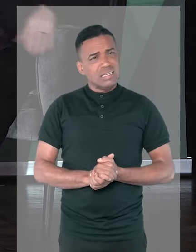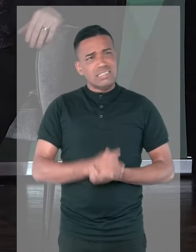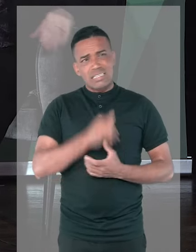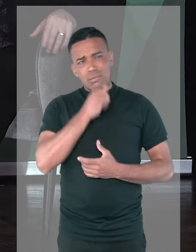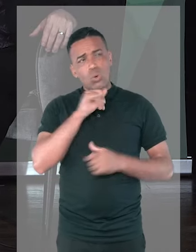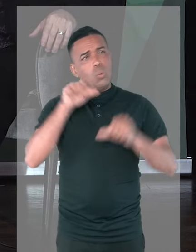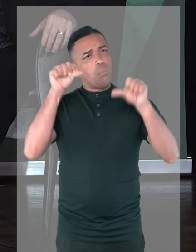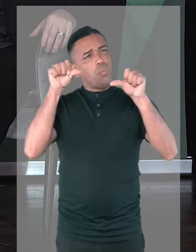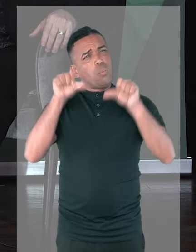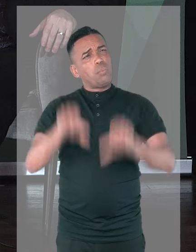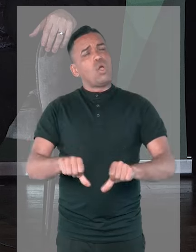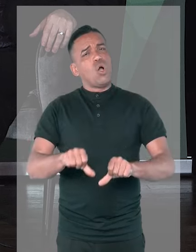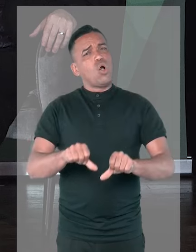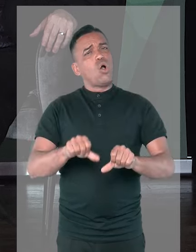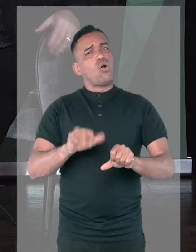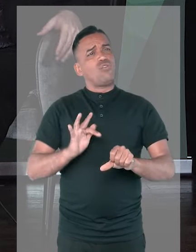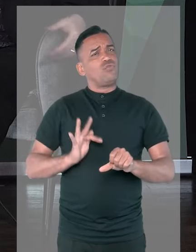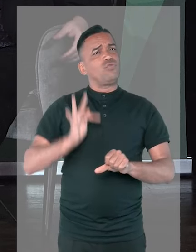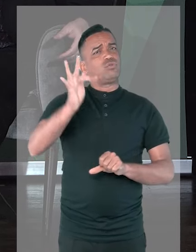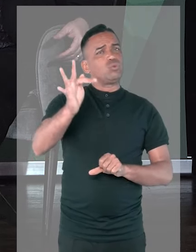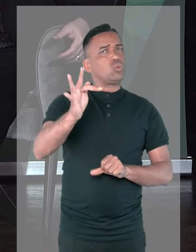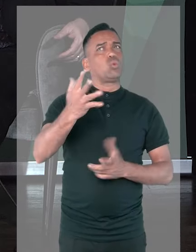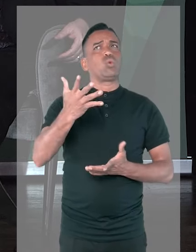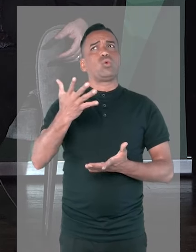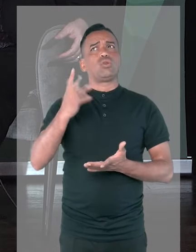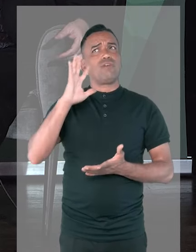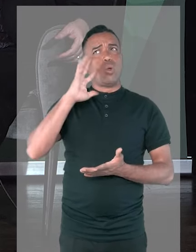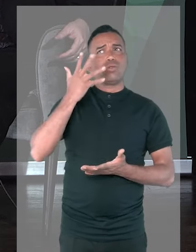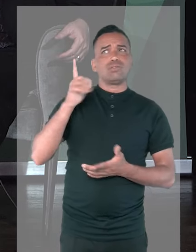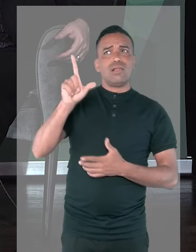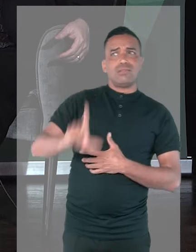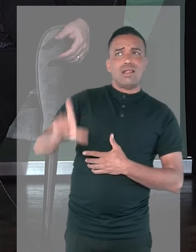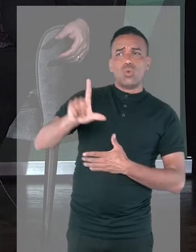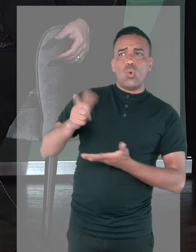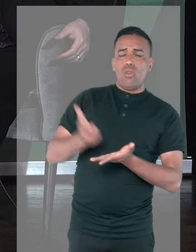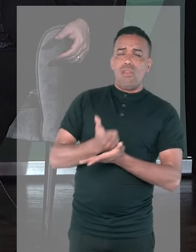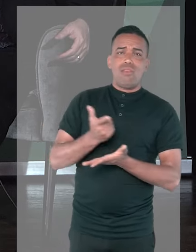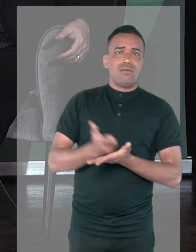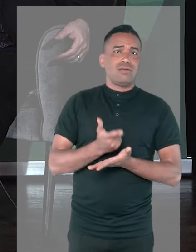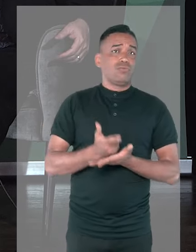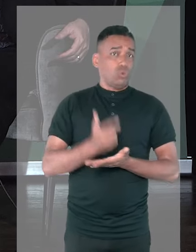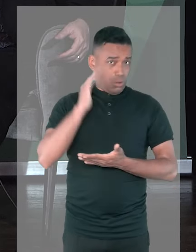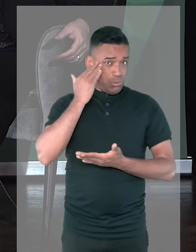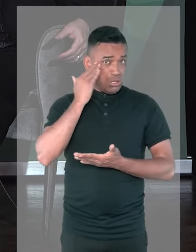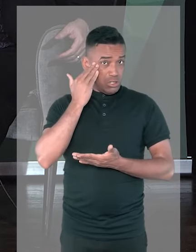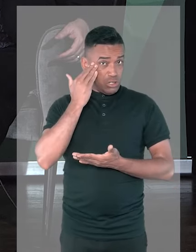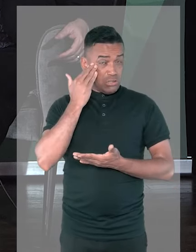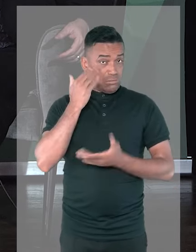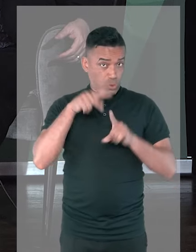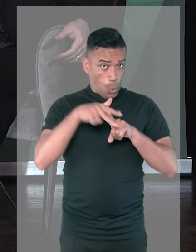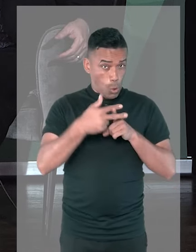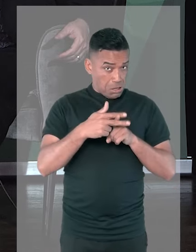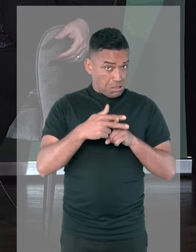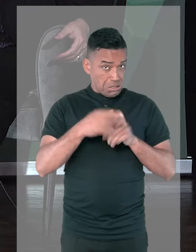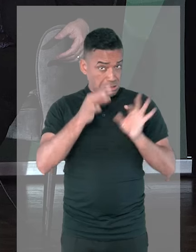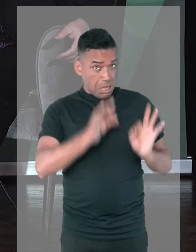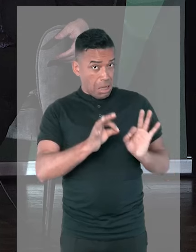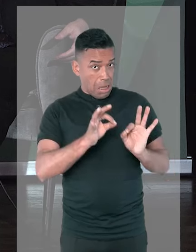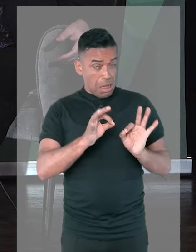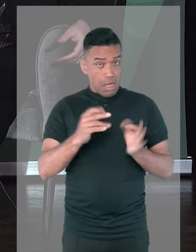pessimista, né? Do futuro da leitura do livro, né? Pelo menos o que eu entendi. Se não for, você me corrige.